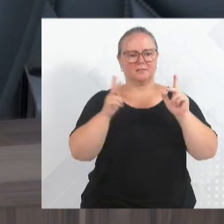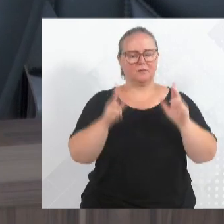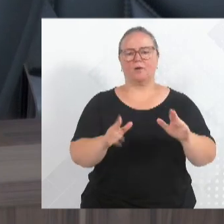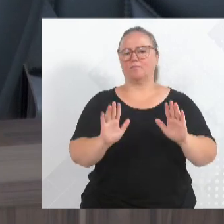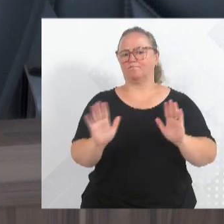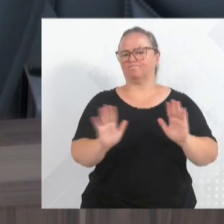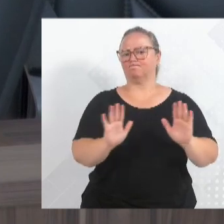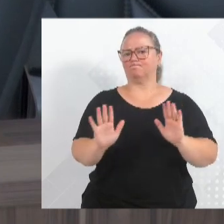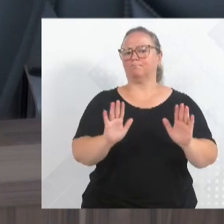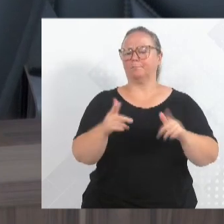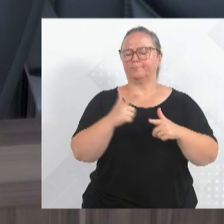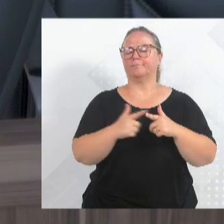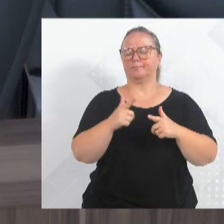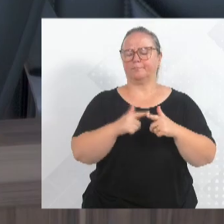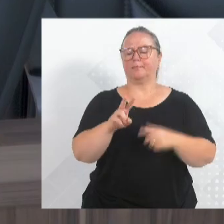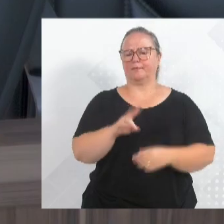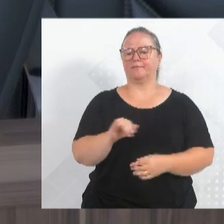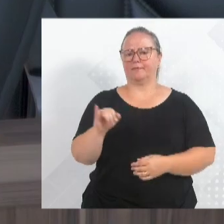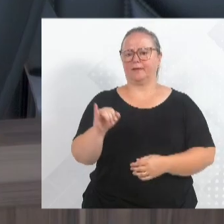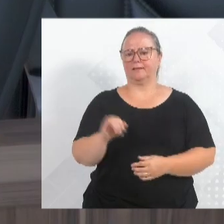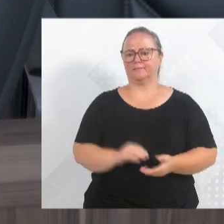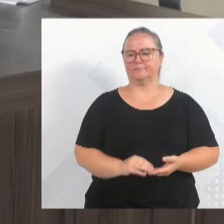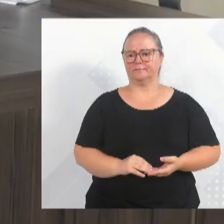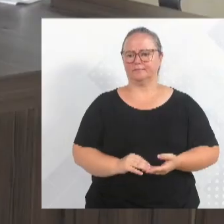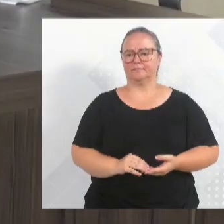Isso com certeza vai dar problema.